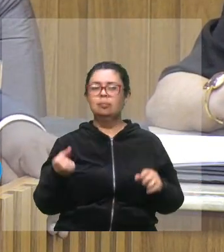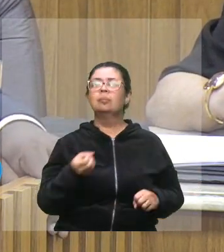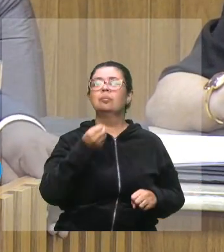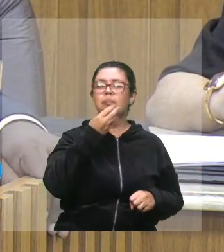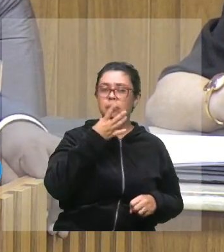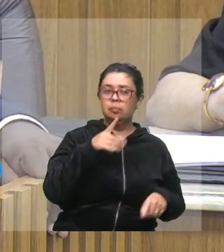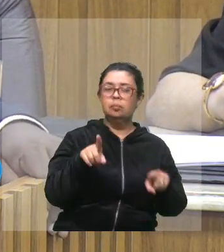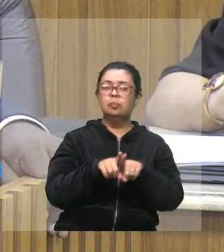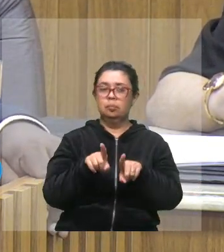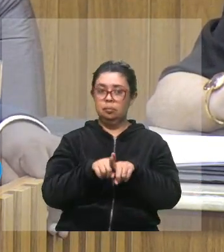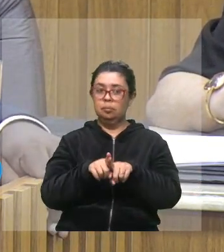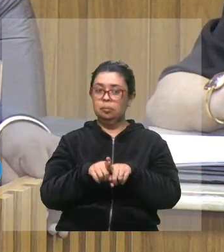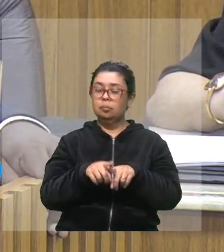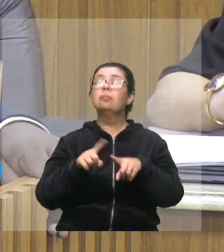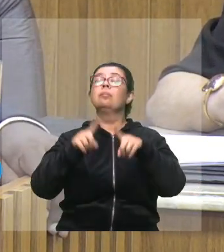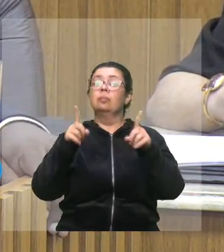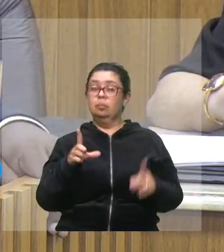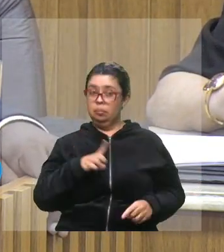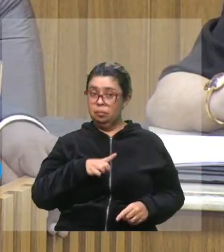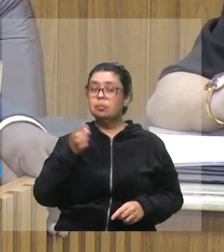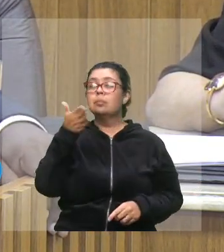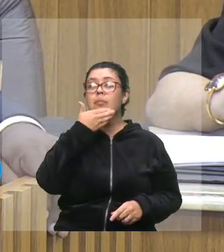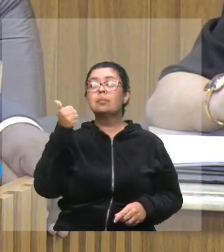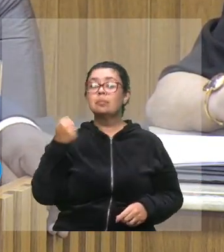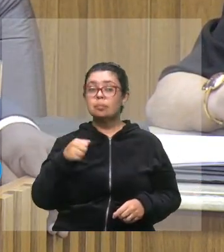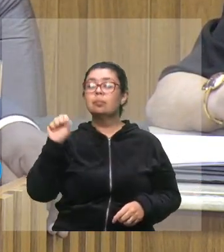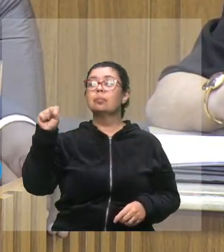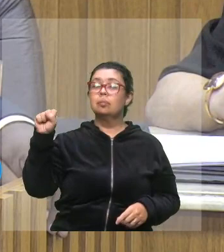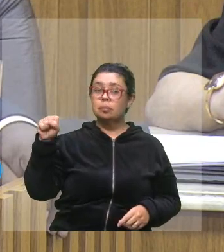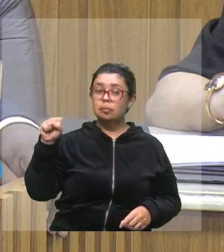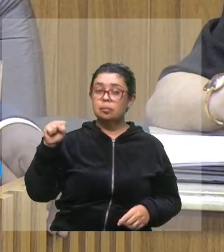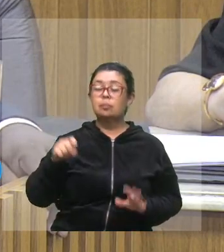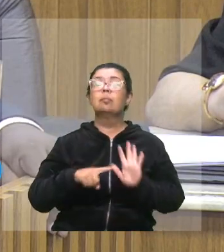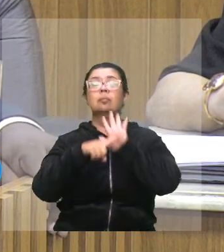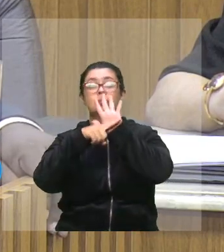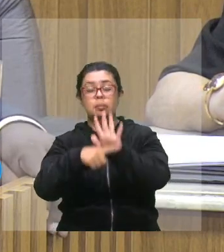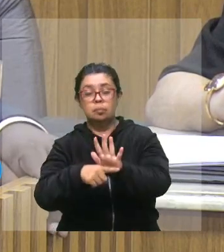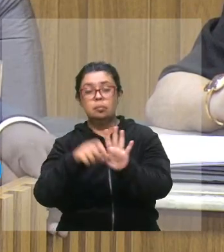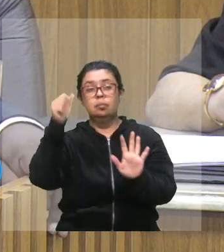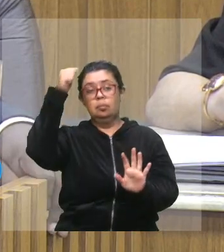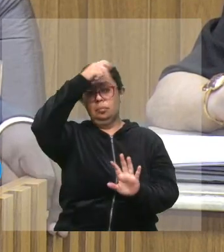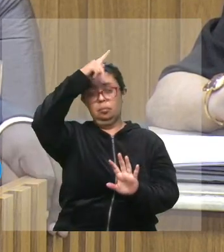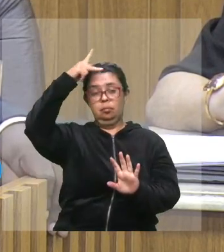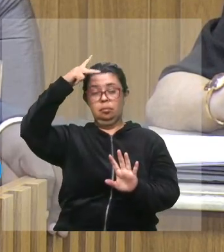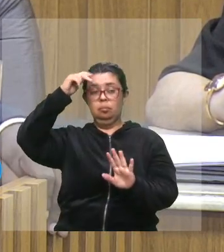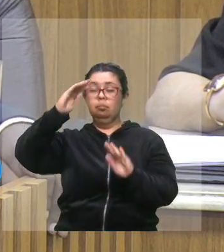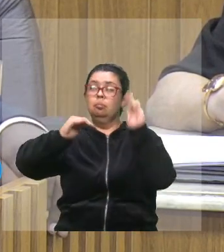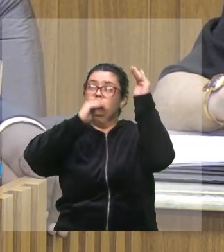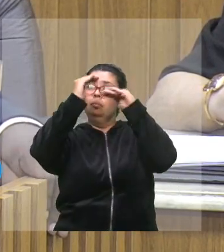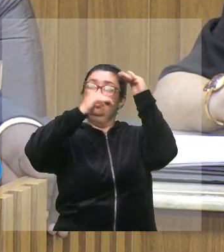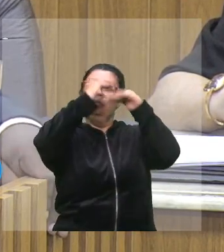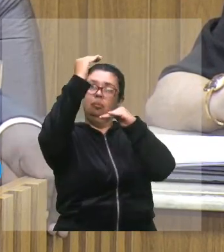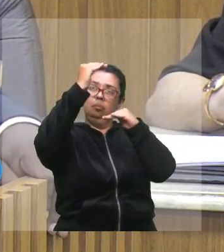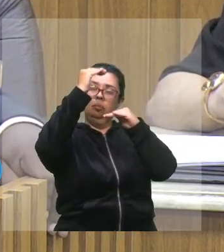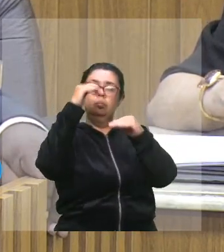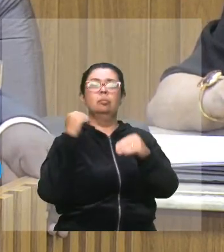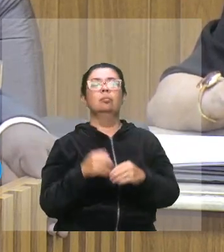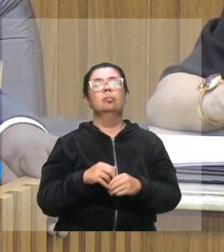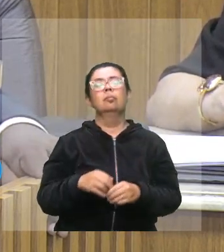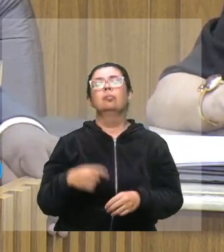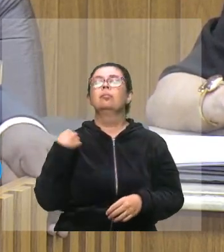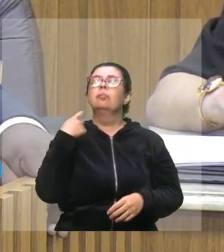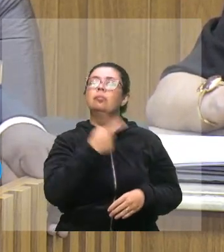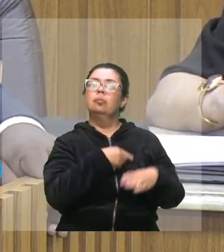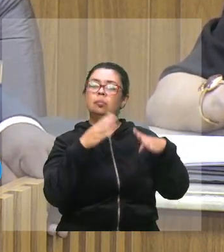coisa para melhorar também. Nós estamos aqui para cobrar o prefeito, para ajudar o crescimento da nossa cidade. Nós moramos nessa cidade e